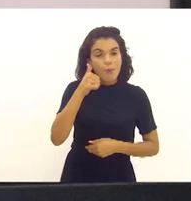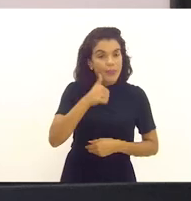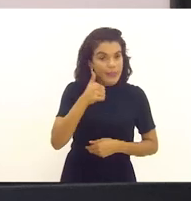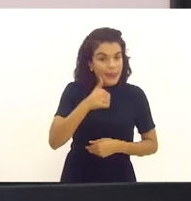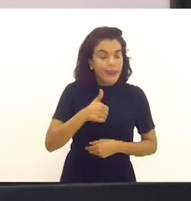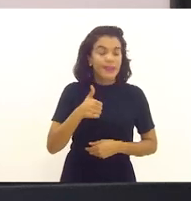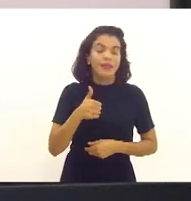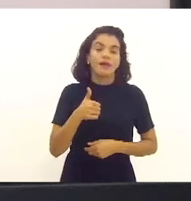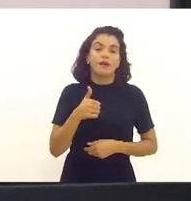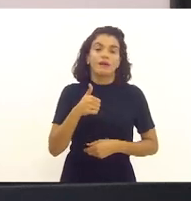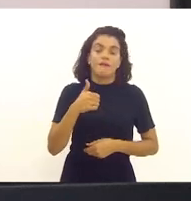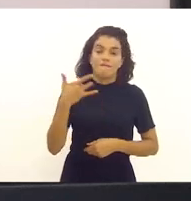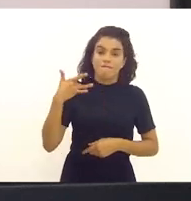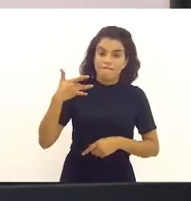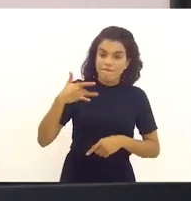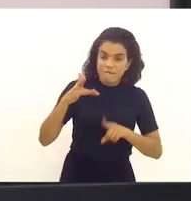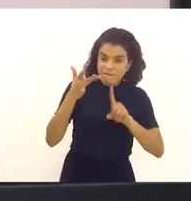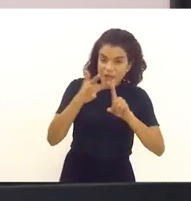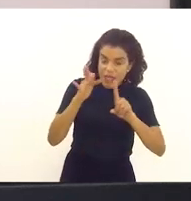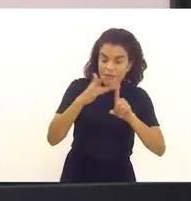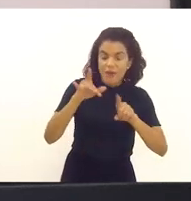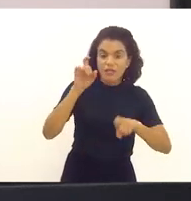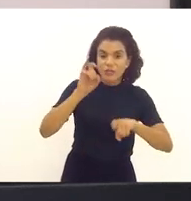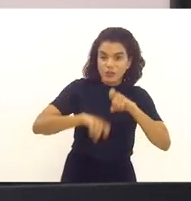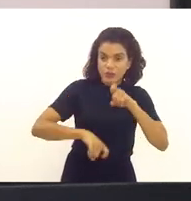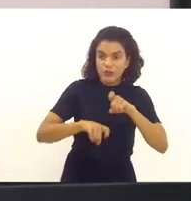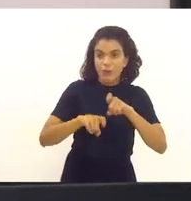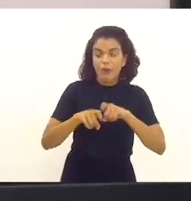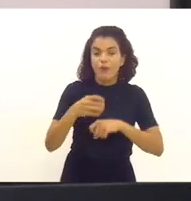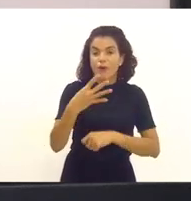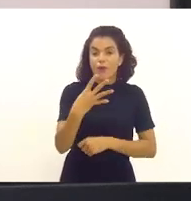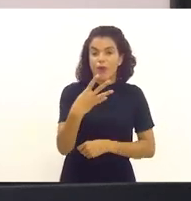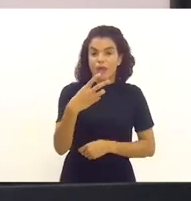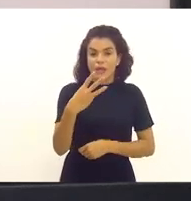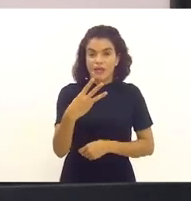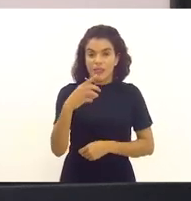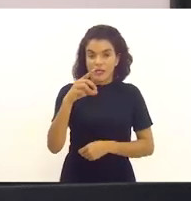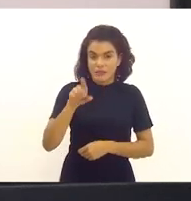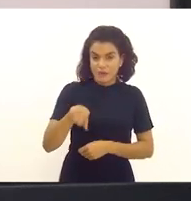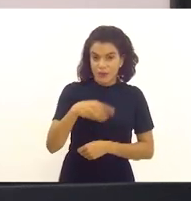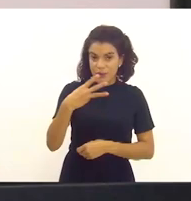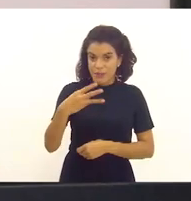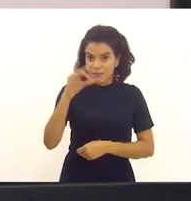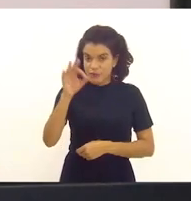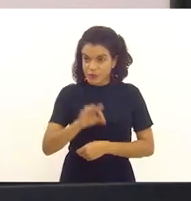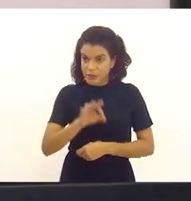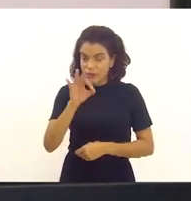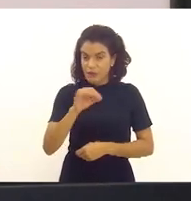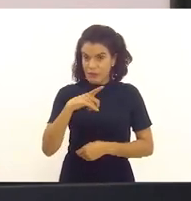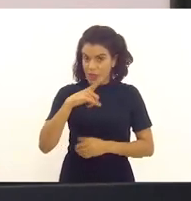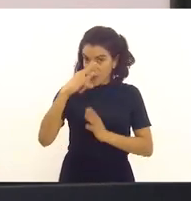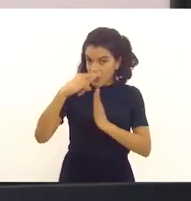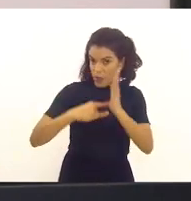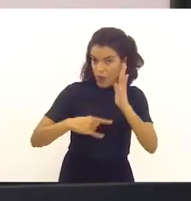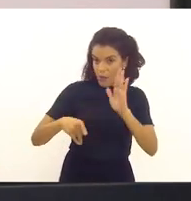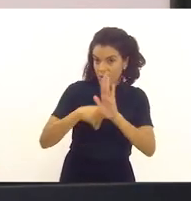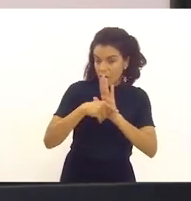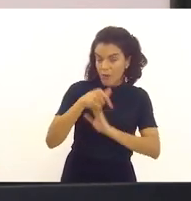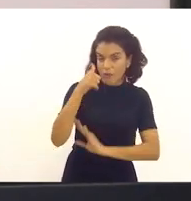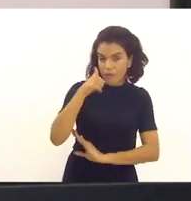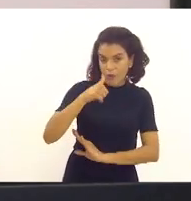vítima de estupro e estupro vulnerável Olha isso 43,3%, está lá no dossiê mulher né